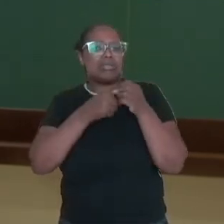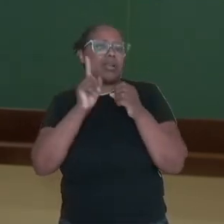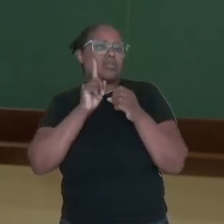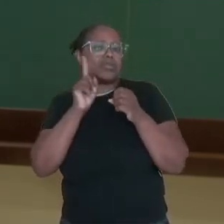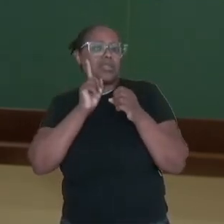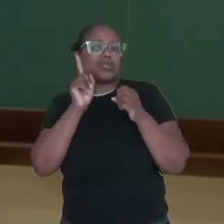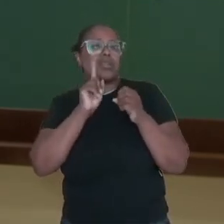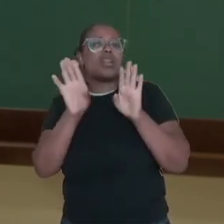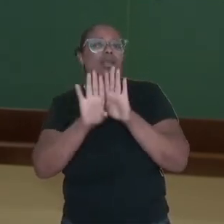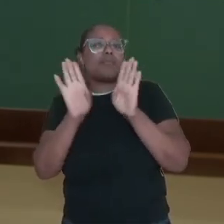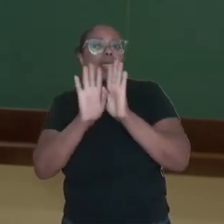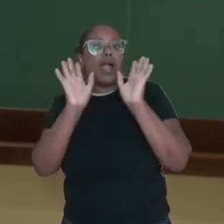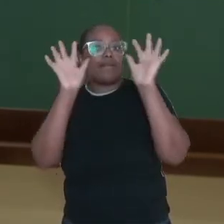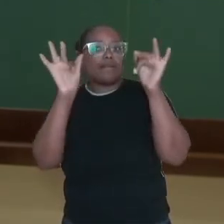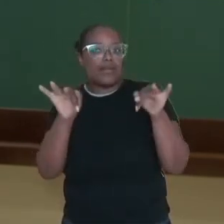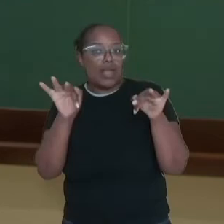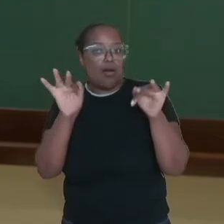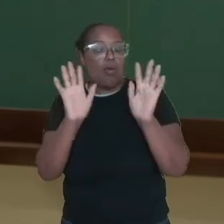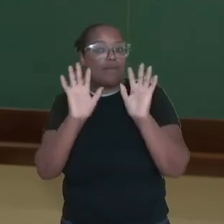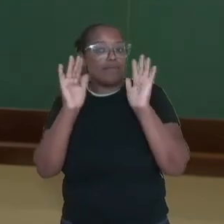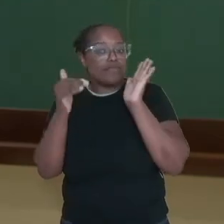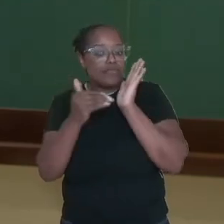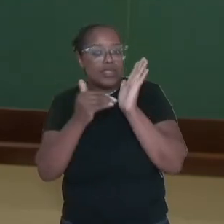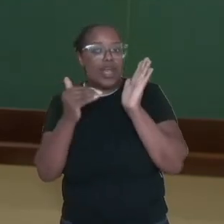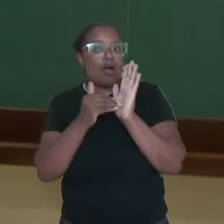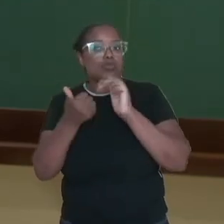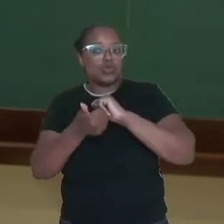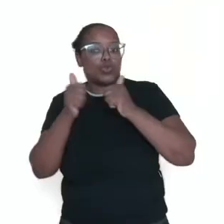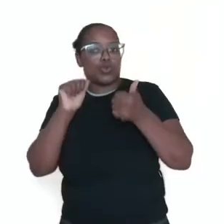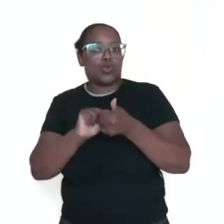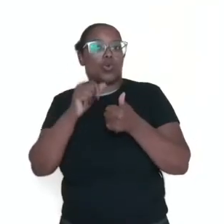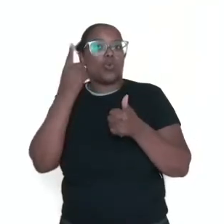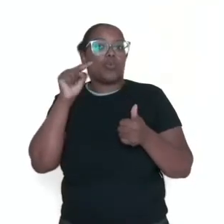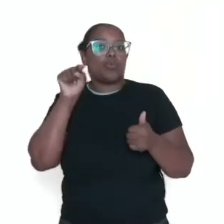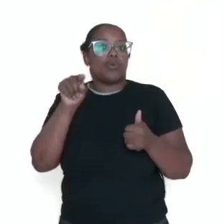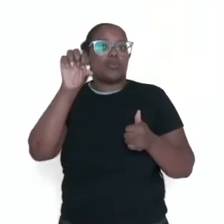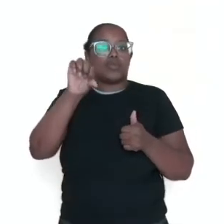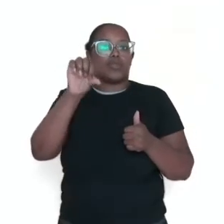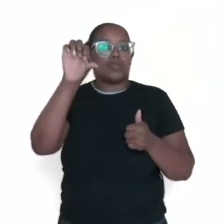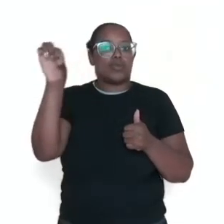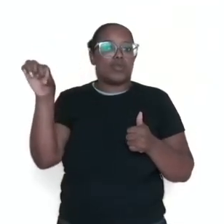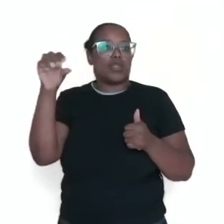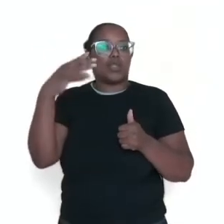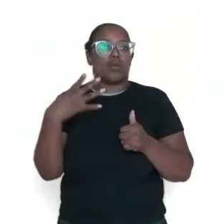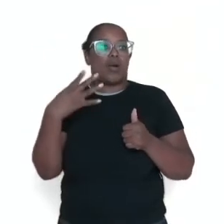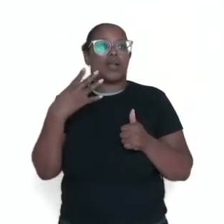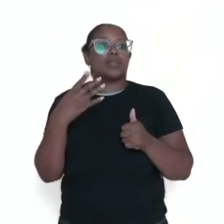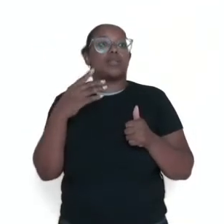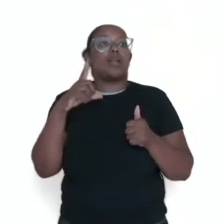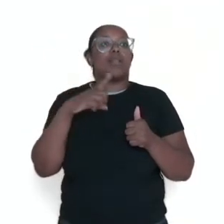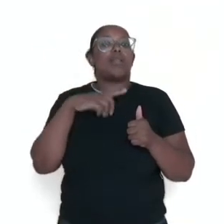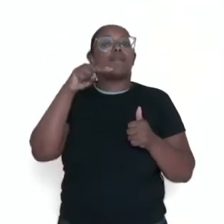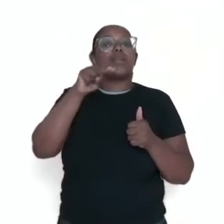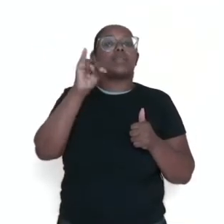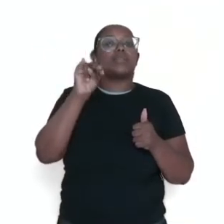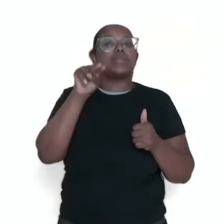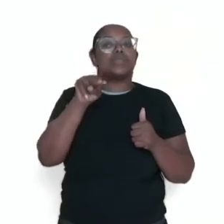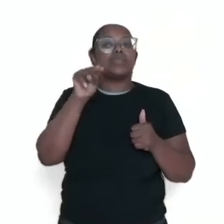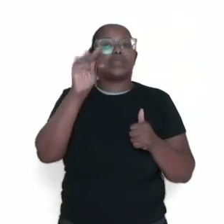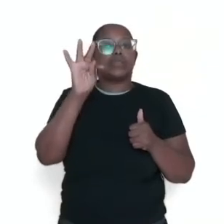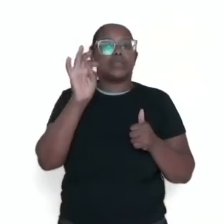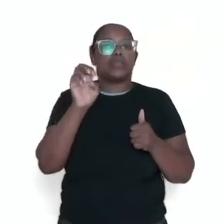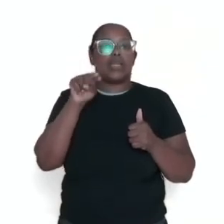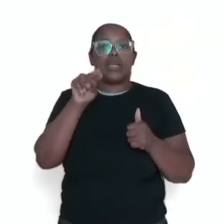final disputada na Califórnia. Em 1994, foi criada a segunda edição, a Nintendo Power Fest